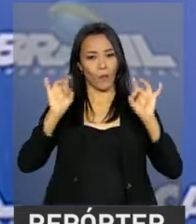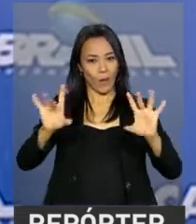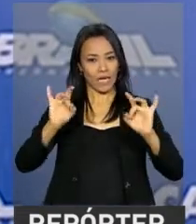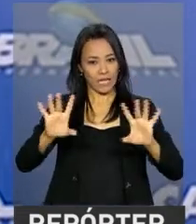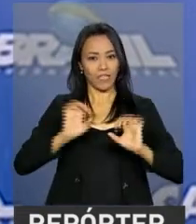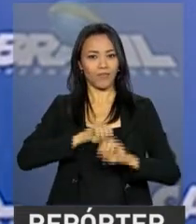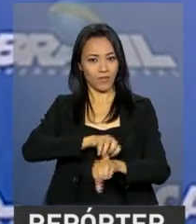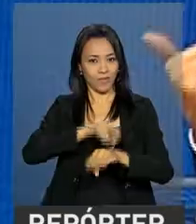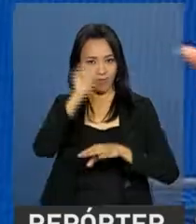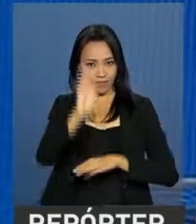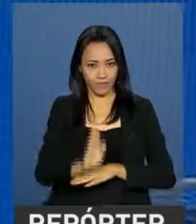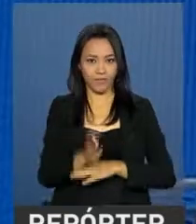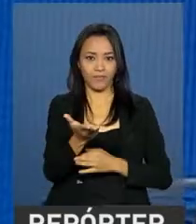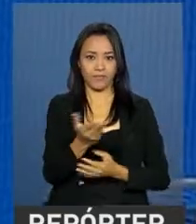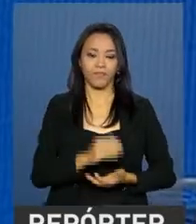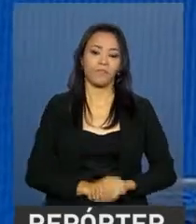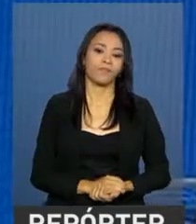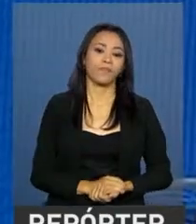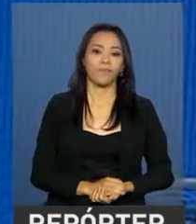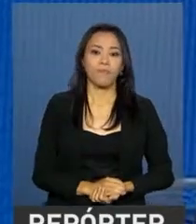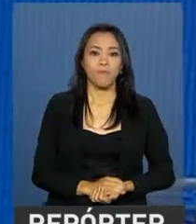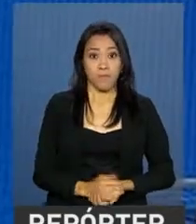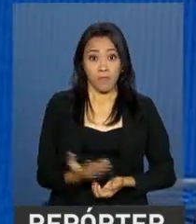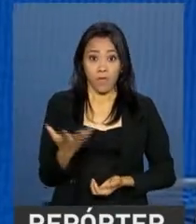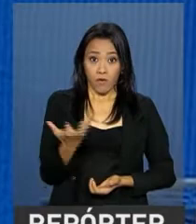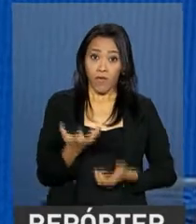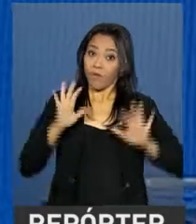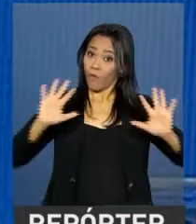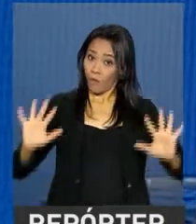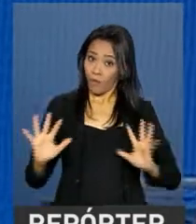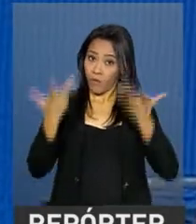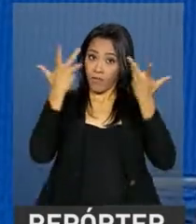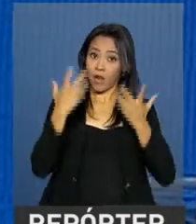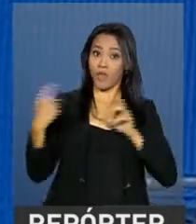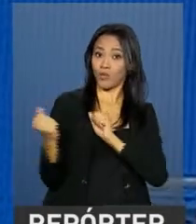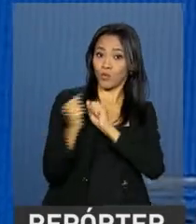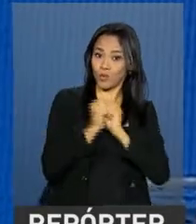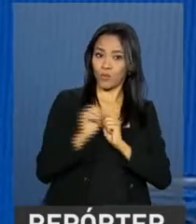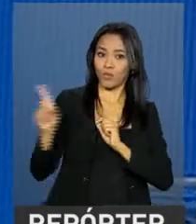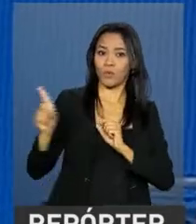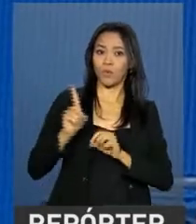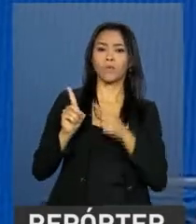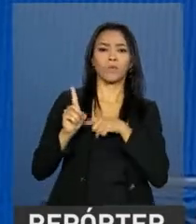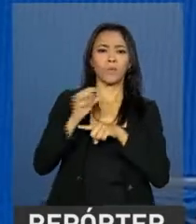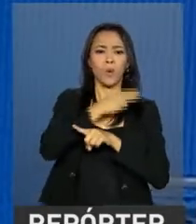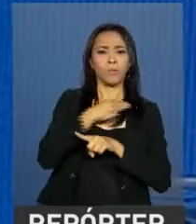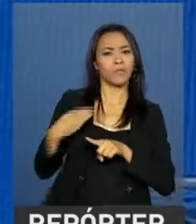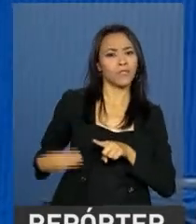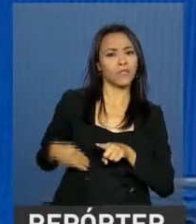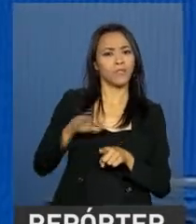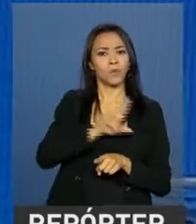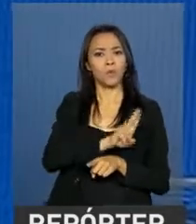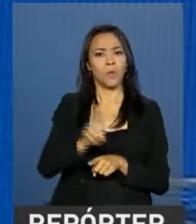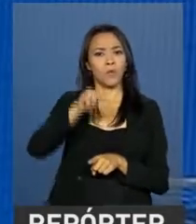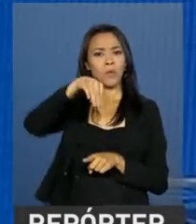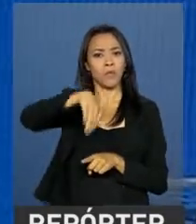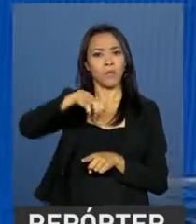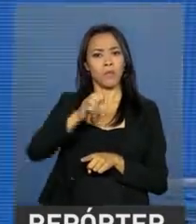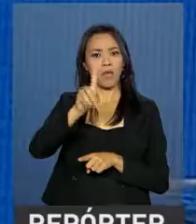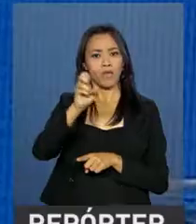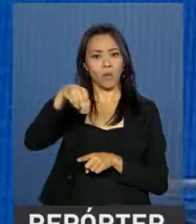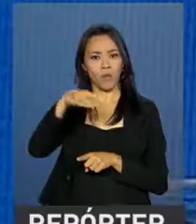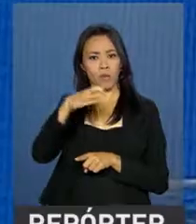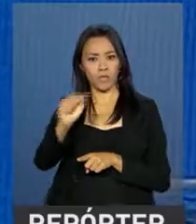país quero comemorar com meus filhos que a aprovação da reforma do ensino